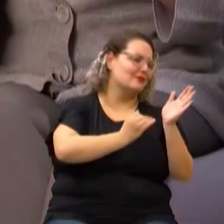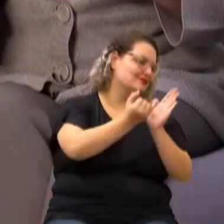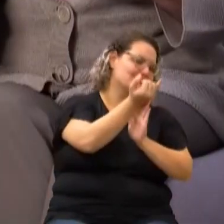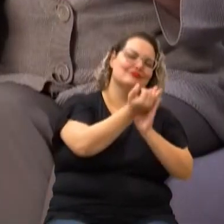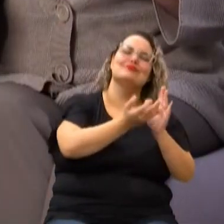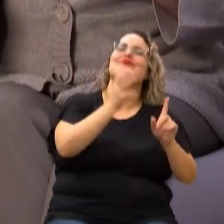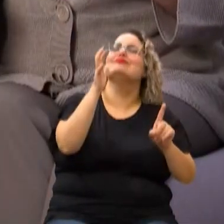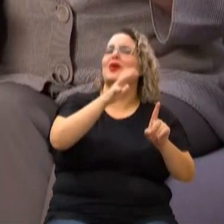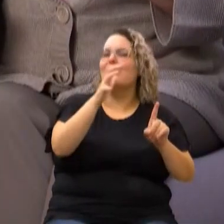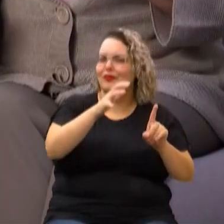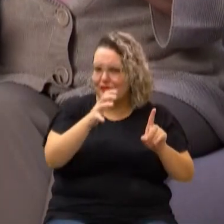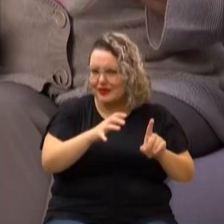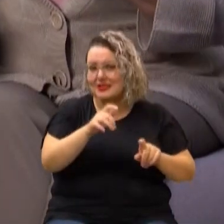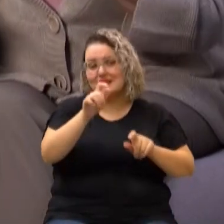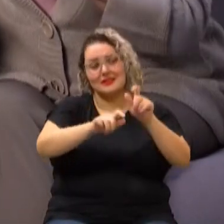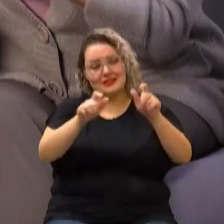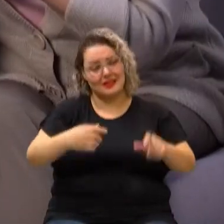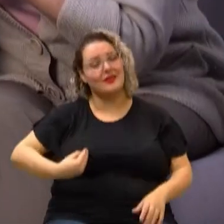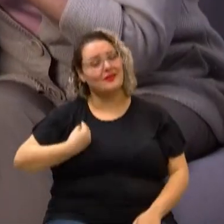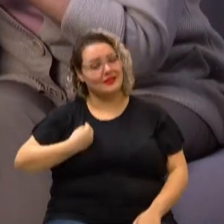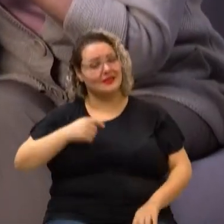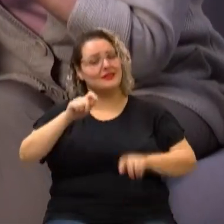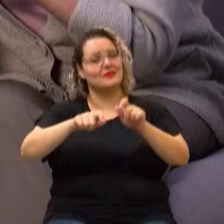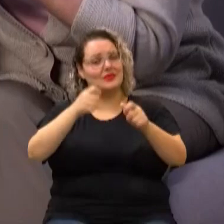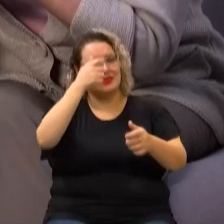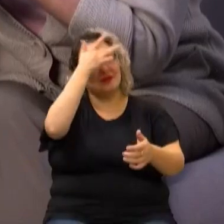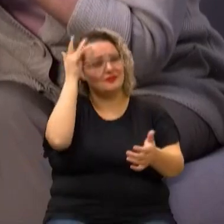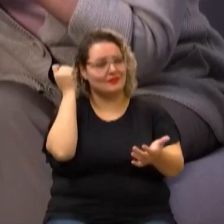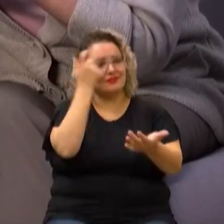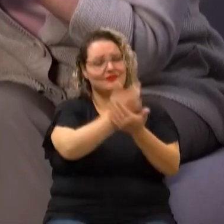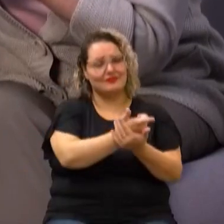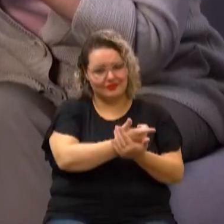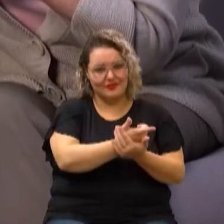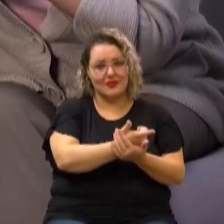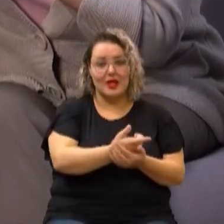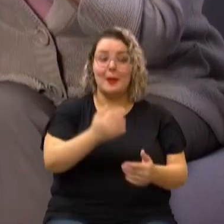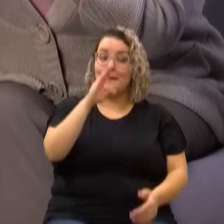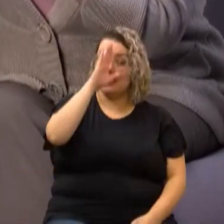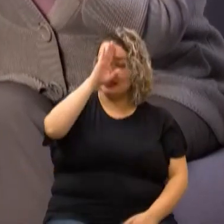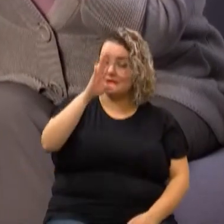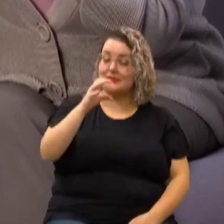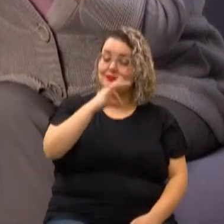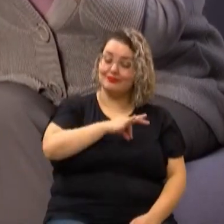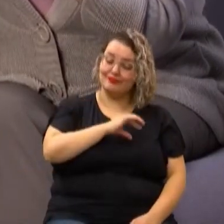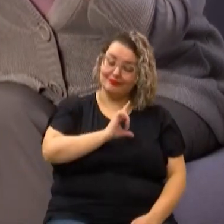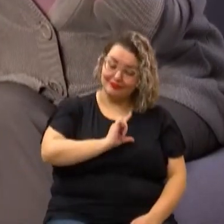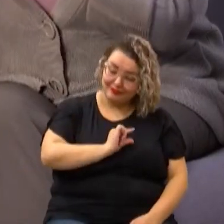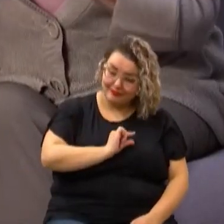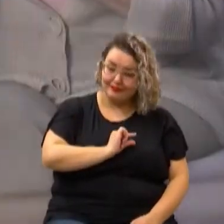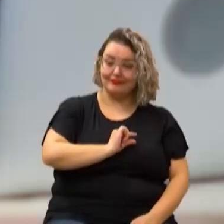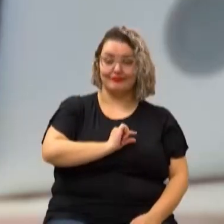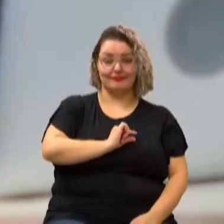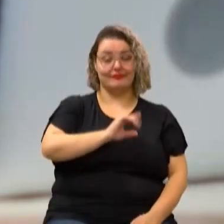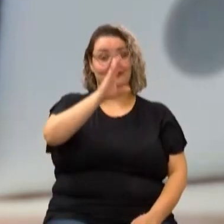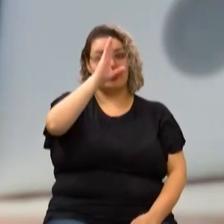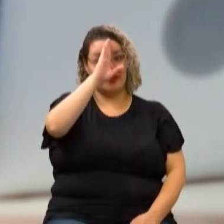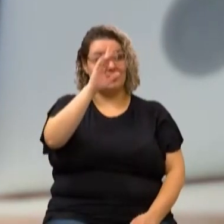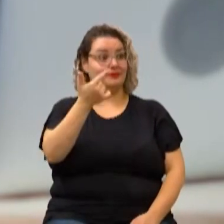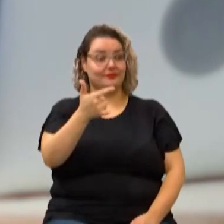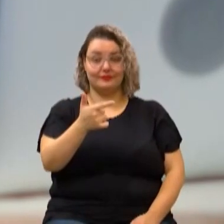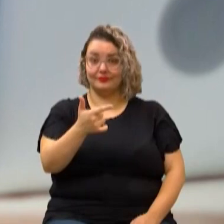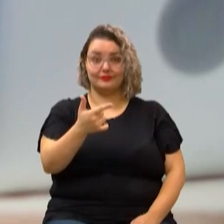tenho um aumento generalizado dos preços e o poder de consumo diminuindo, eu tenho a inflação. Algo bastante curioso,